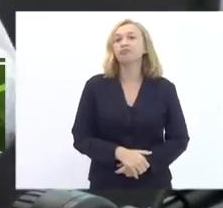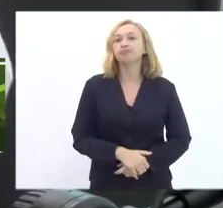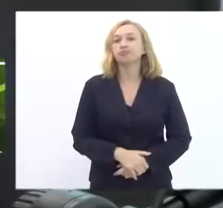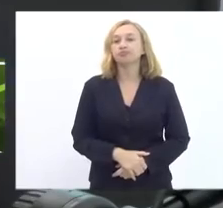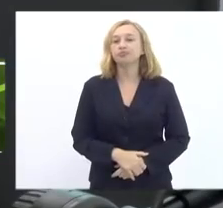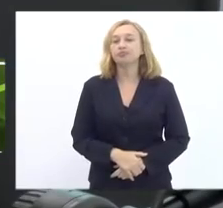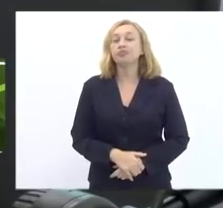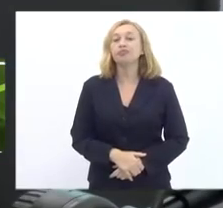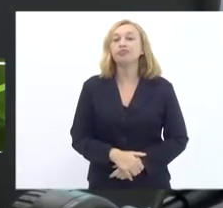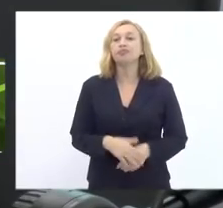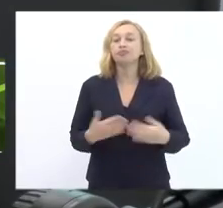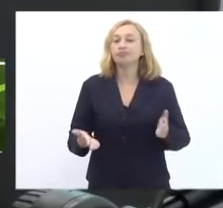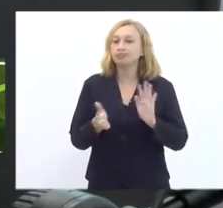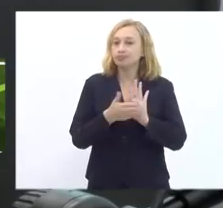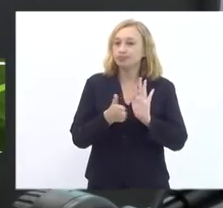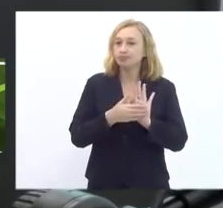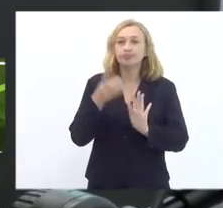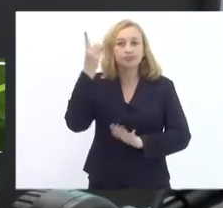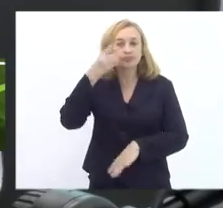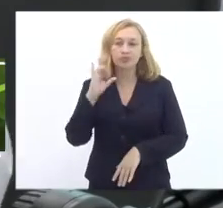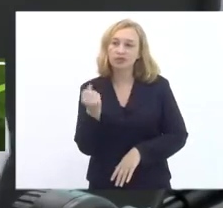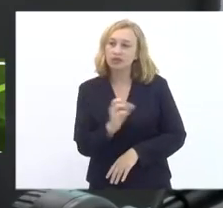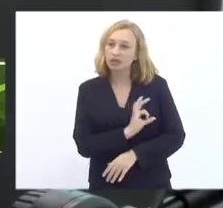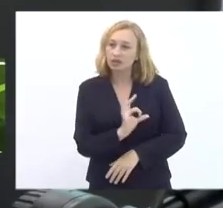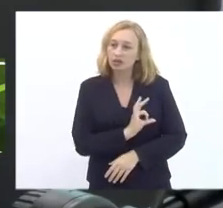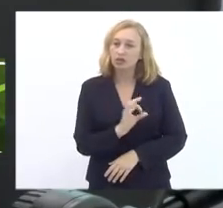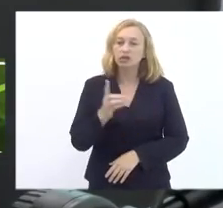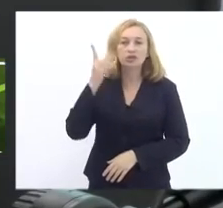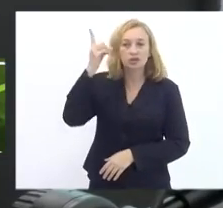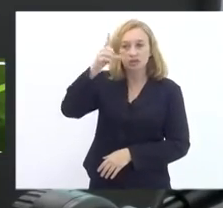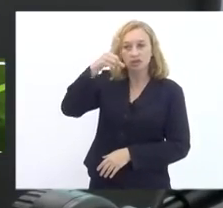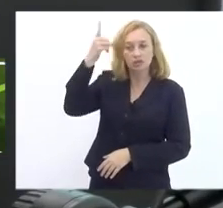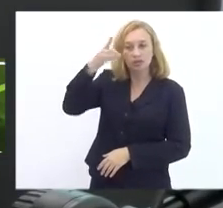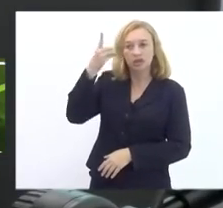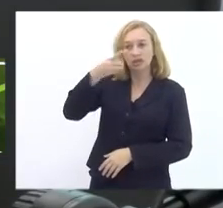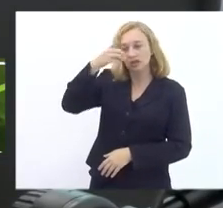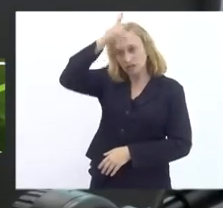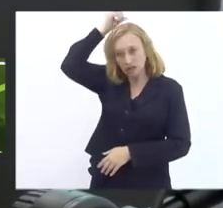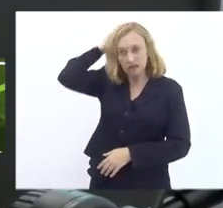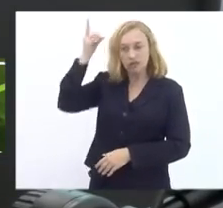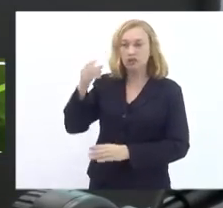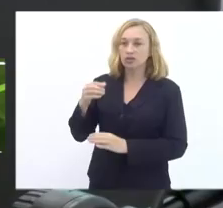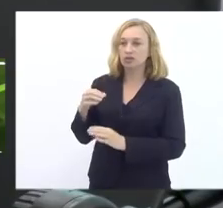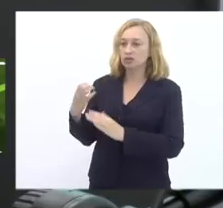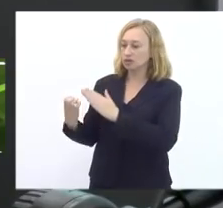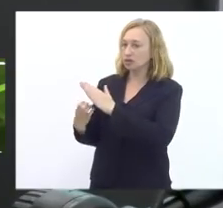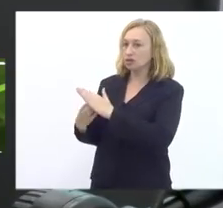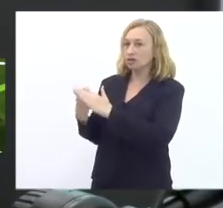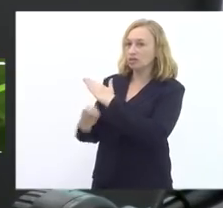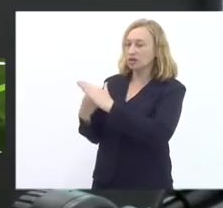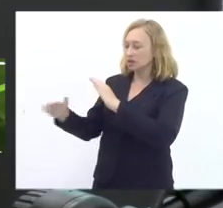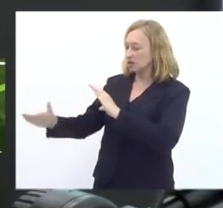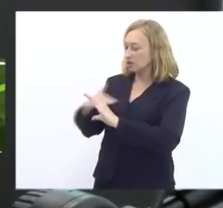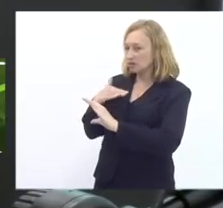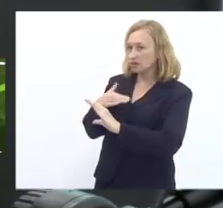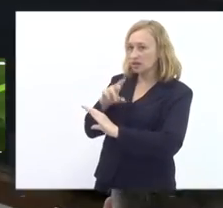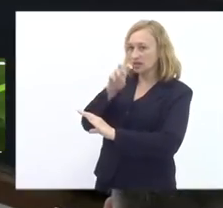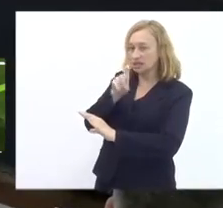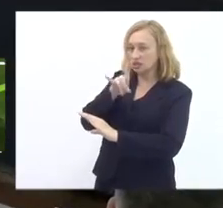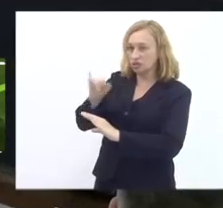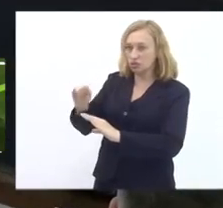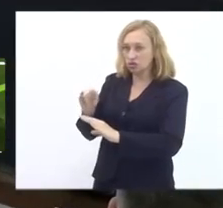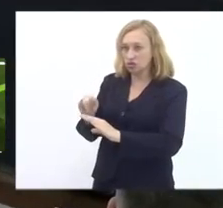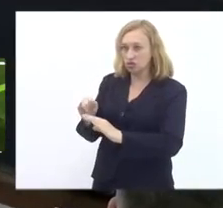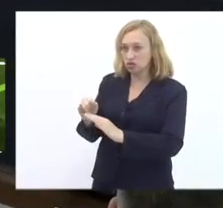Estado. Então, eu queria propor, deputada Marta Rosas Paulo, já que a Supervi ficou de encaminhar em 5 dias o impacto sobre a